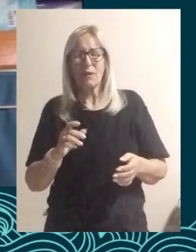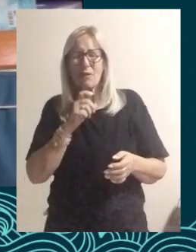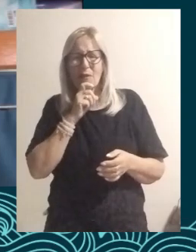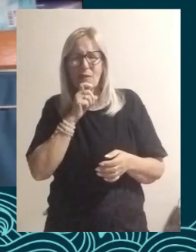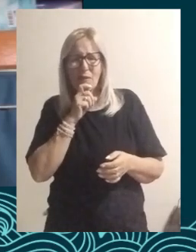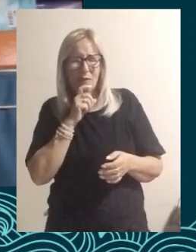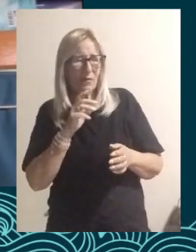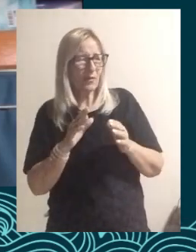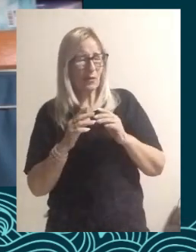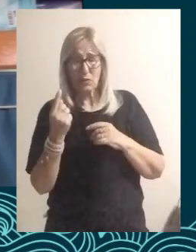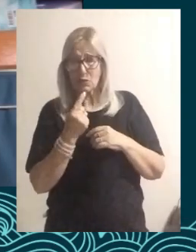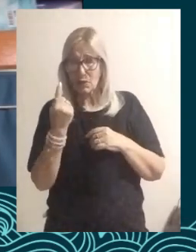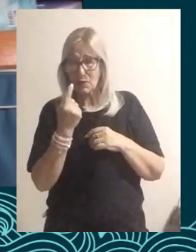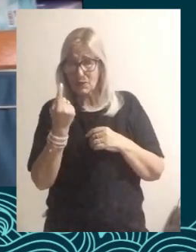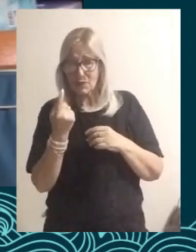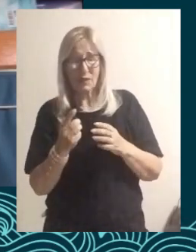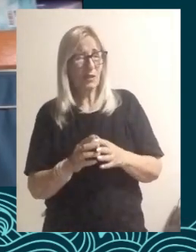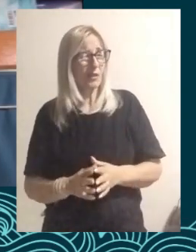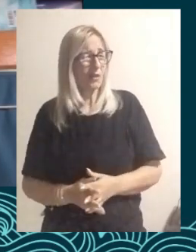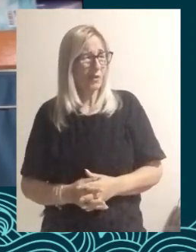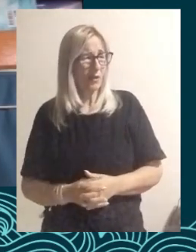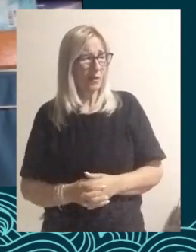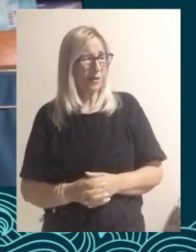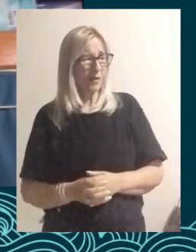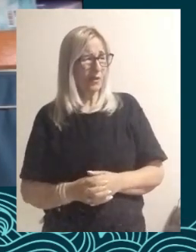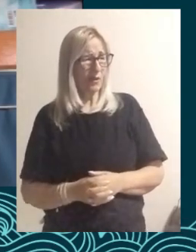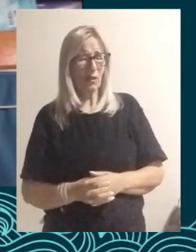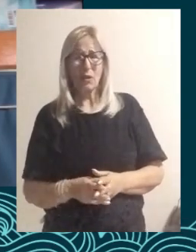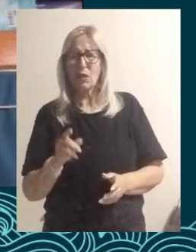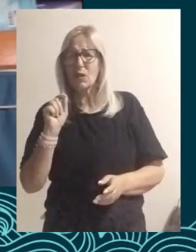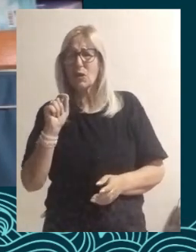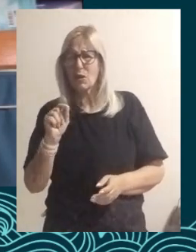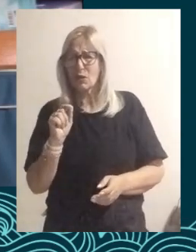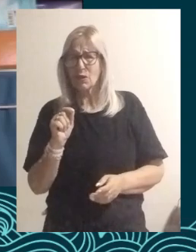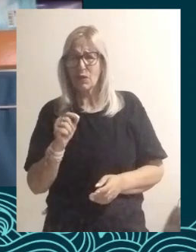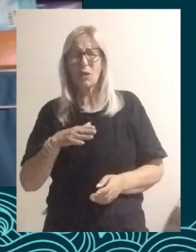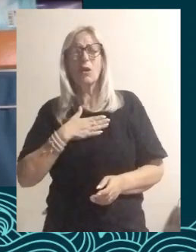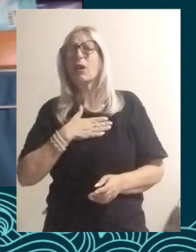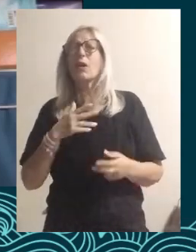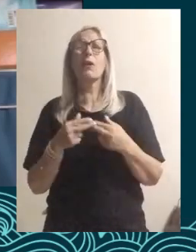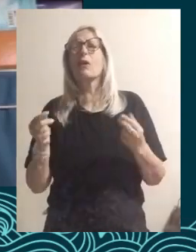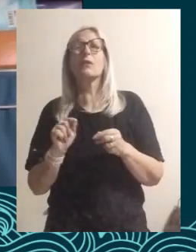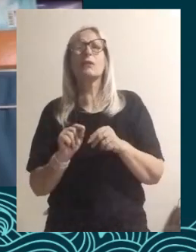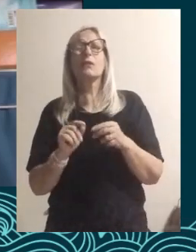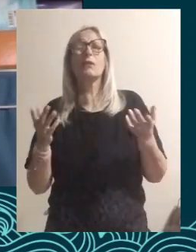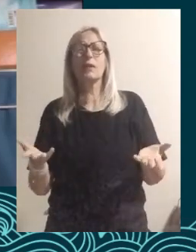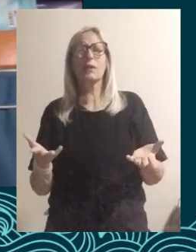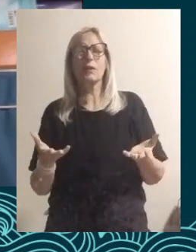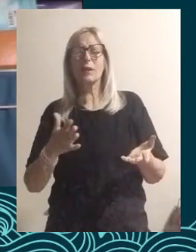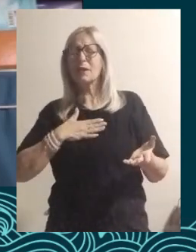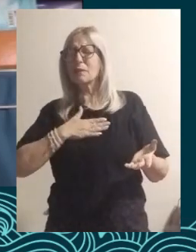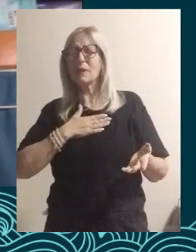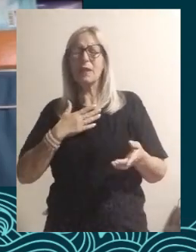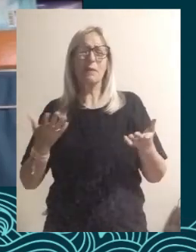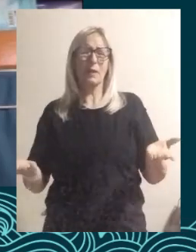lembro de no começo do inverno, quando eu estava no barco, isolada, e mesmo durante a travessia do Atlântico, começar a pensar, tá, mas quais são as coisas que eu gosto de